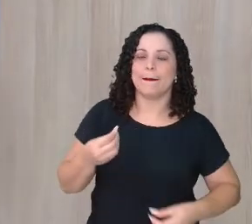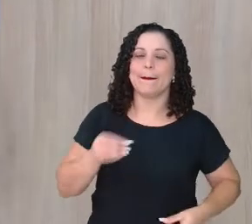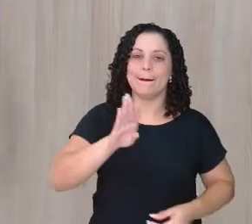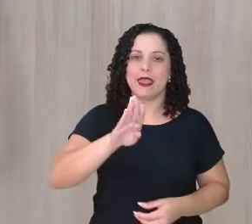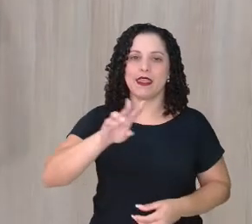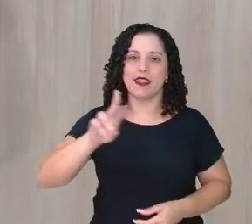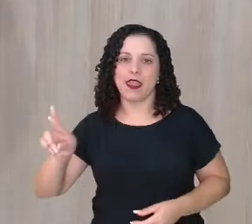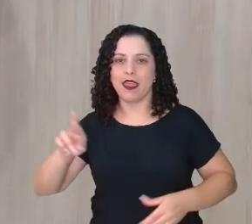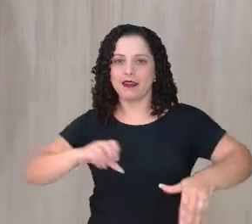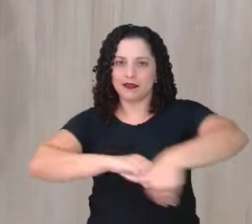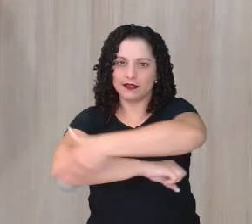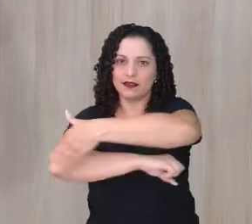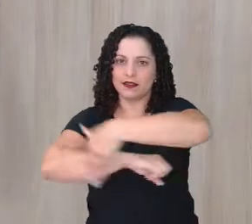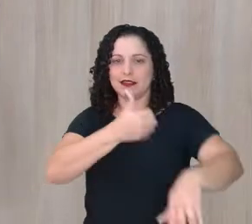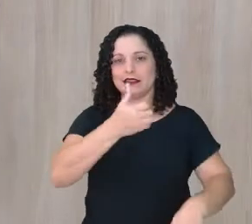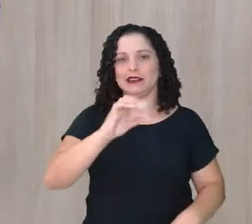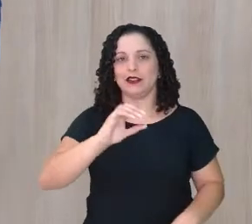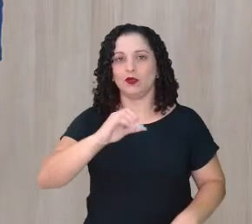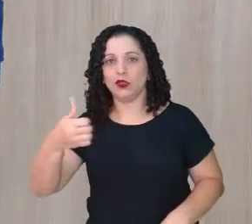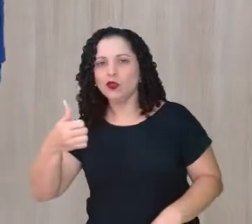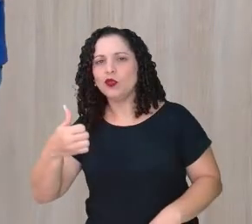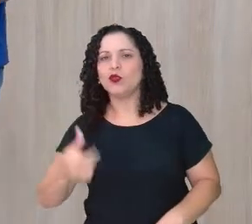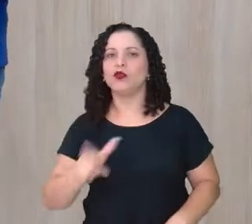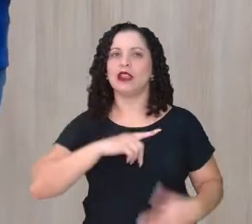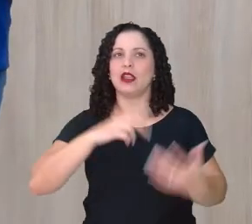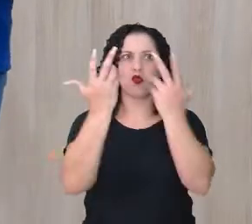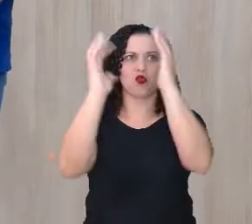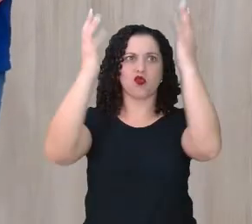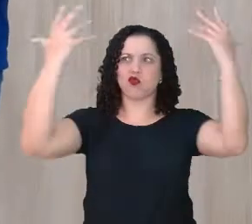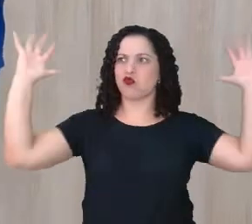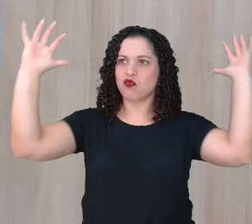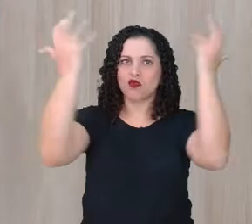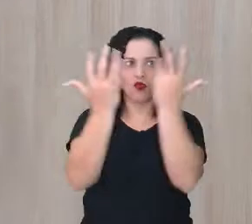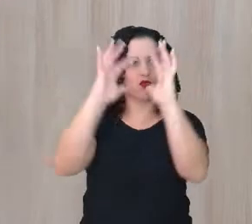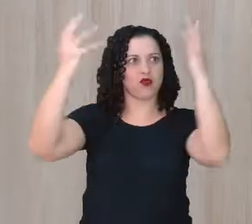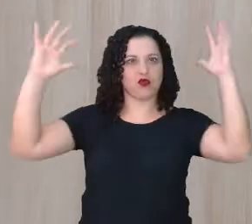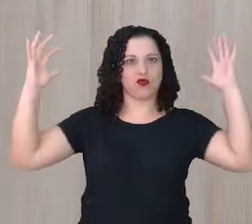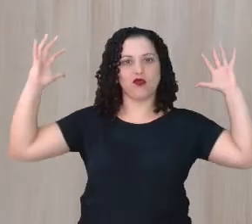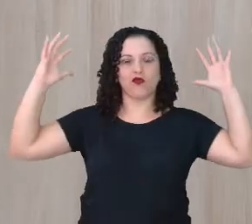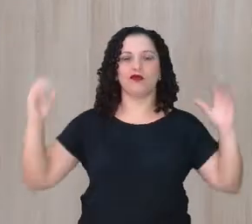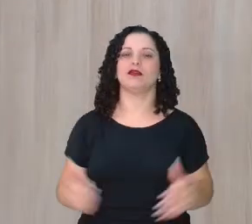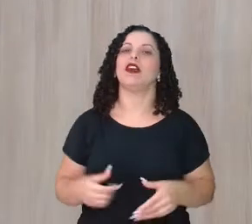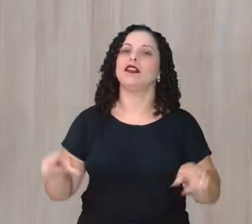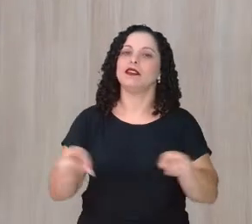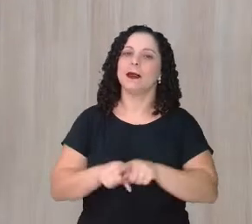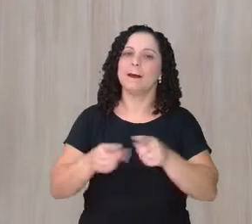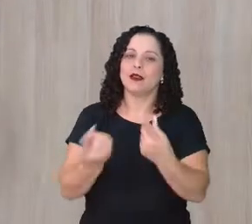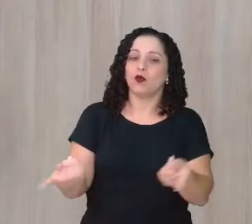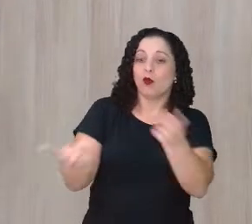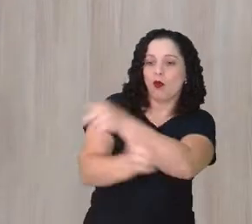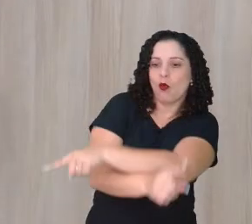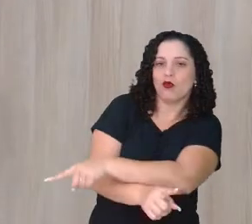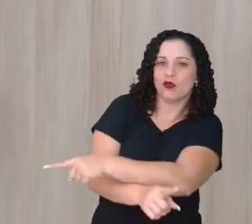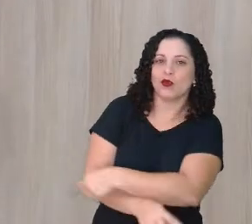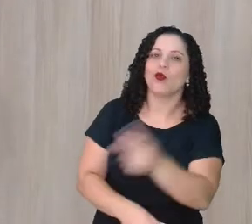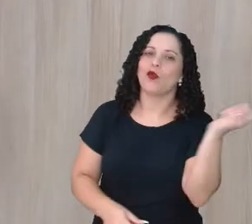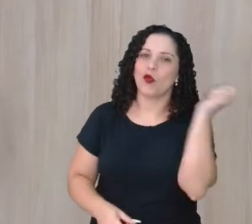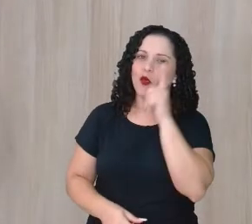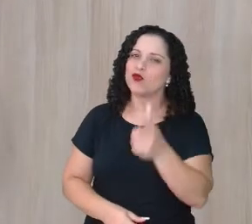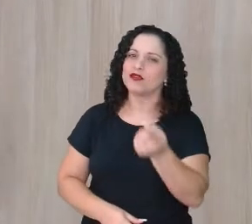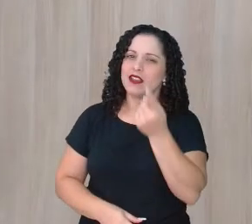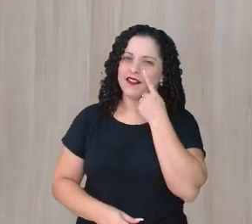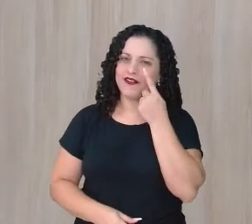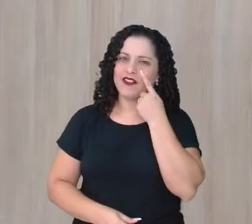mora ali perto da Ceasa, vê uma grande parte. Quem mora também no outro sentido, vai também conseguir